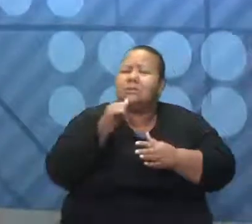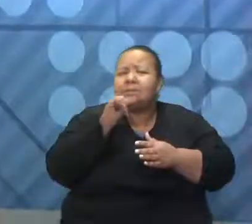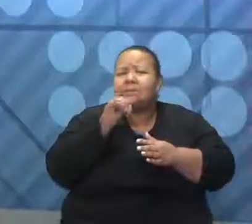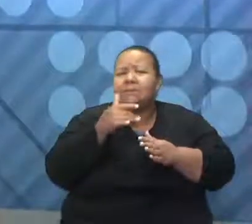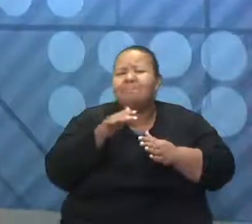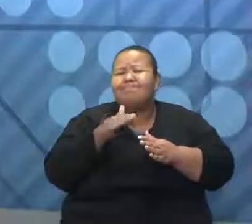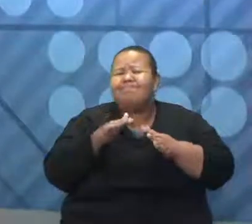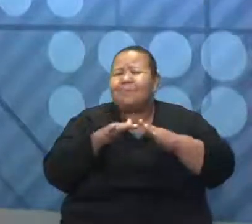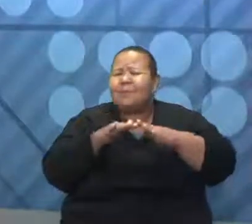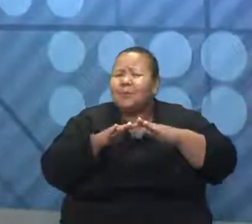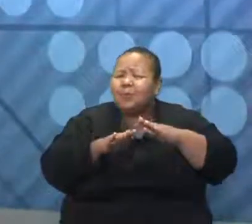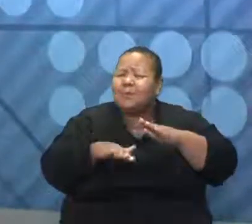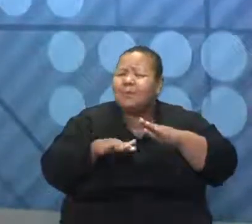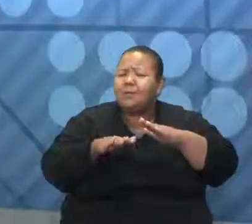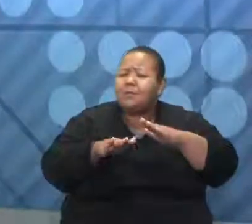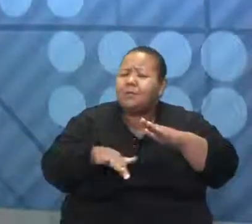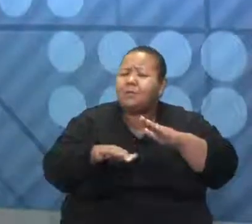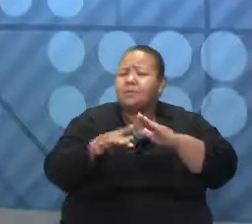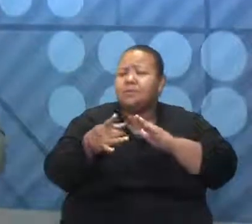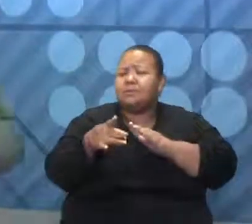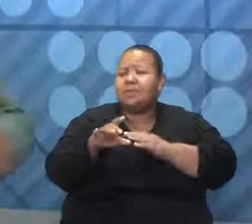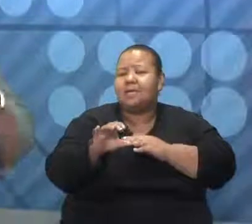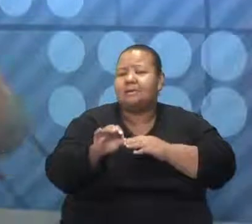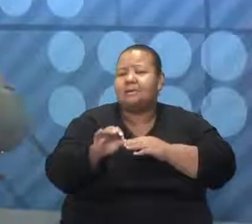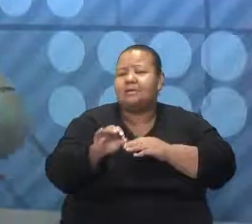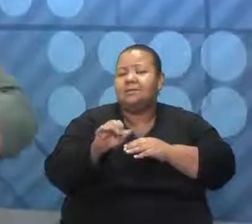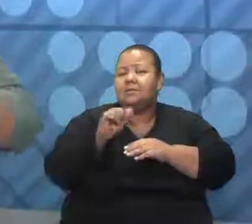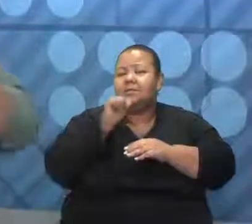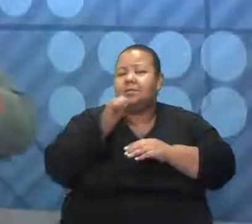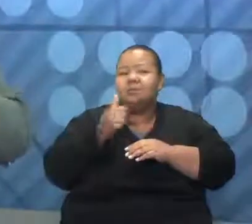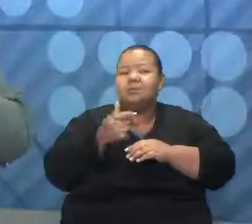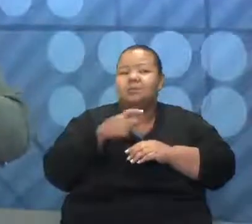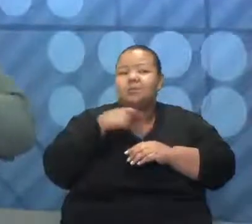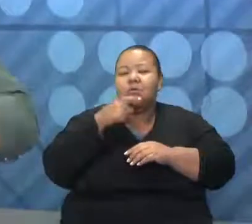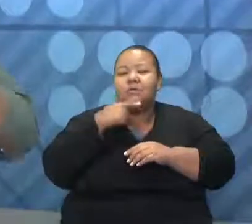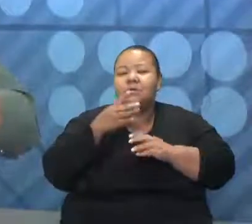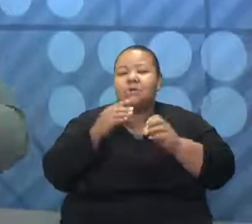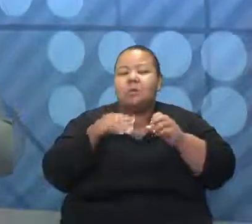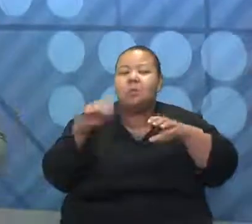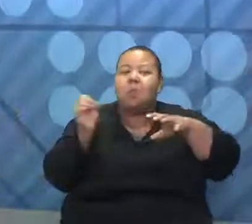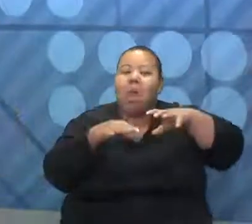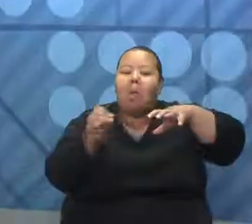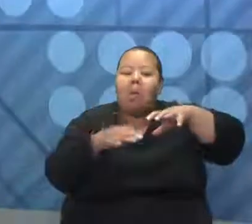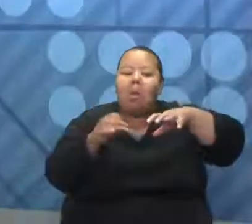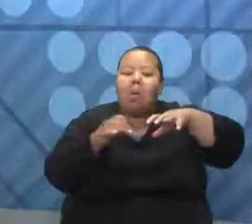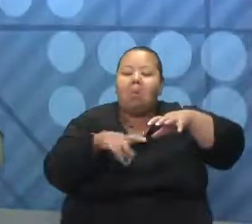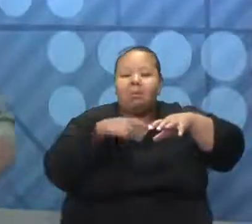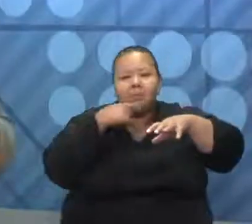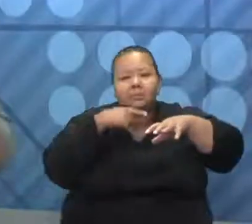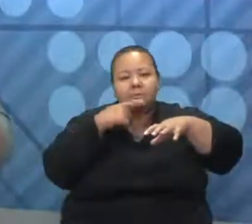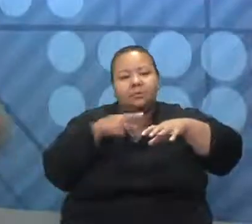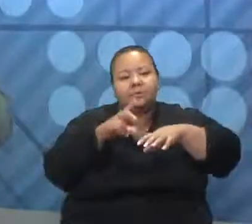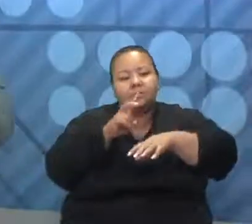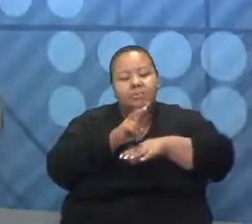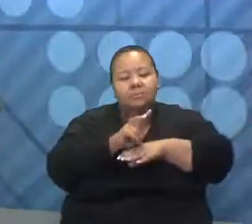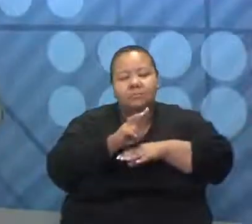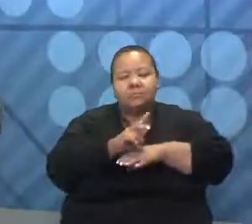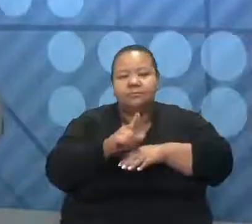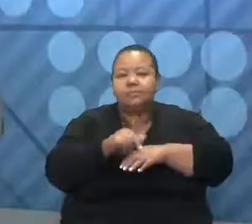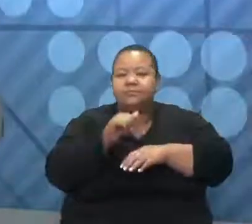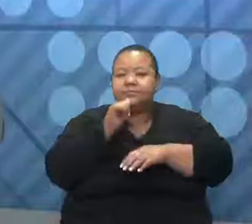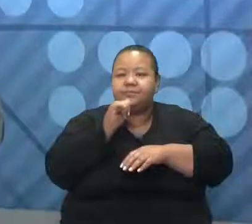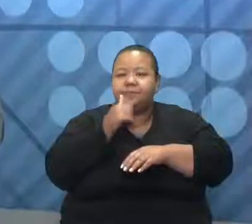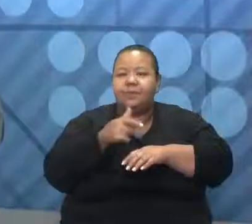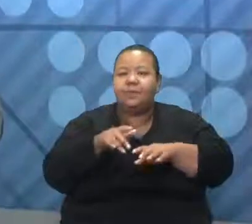10 indicadores para conseguir gerenciar. Não adianta você colocar várias coisas também, vários indicadores e não conseguir. É como se você colocasse várias coisas